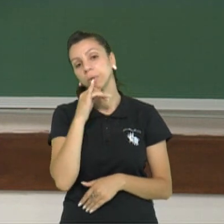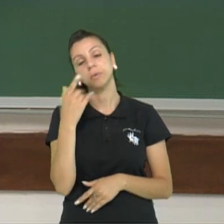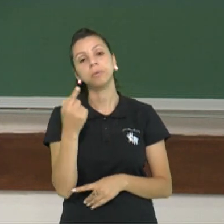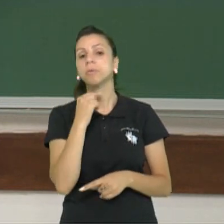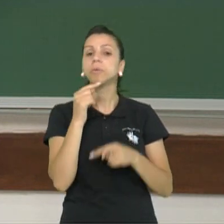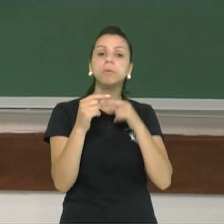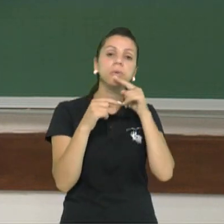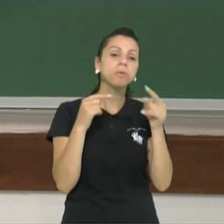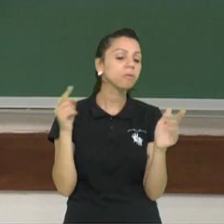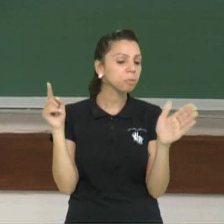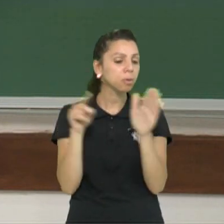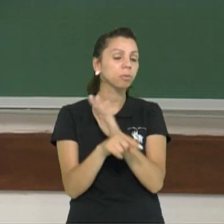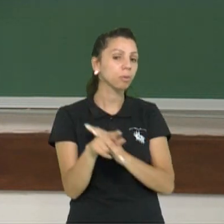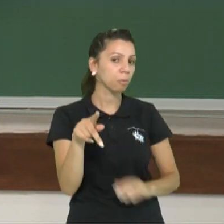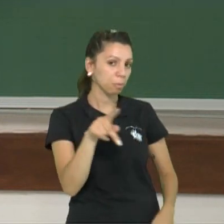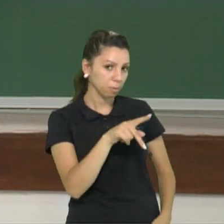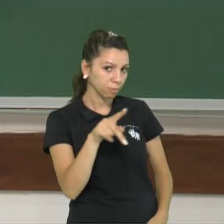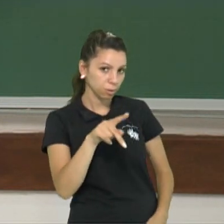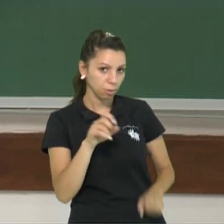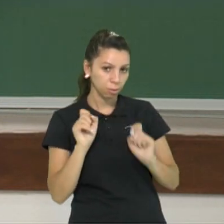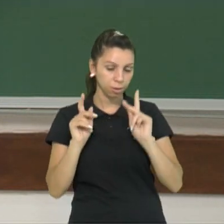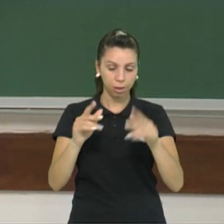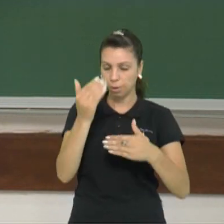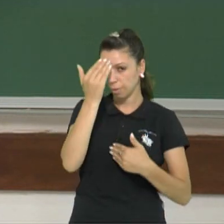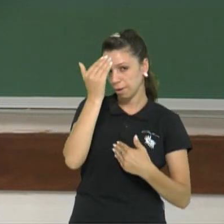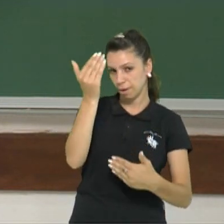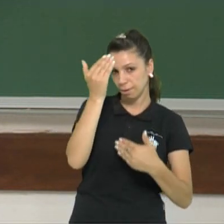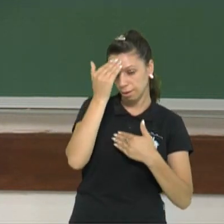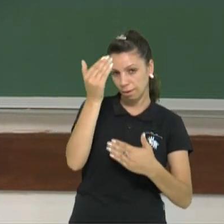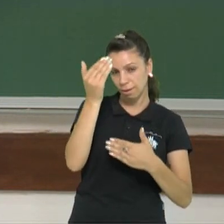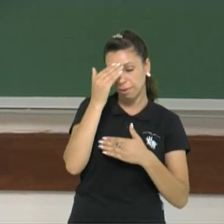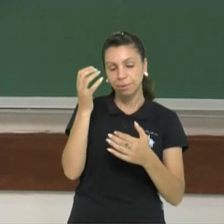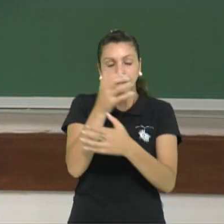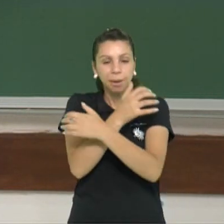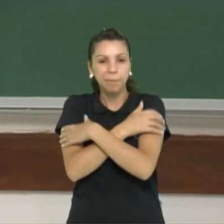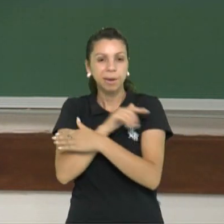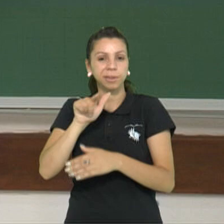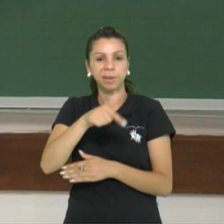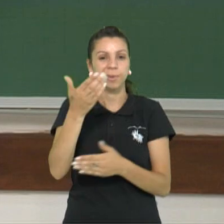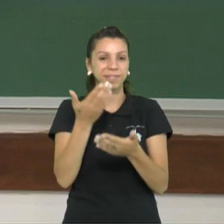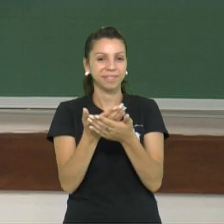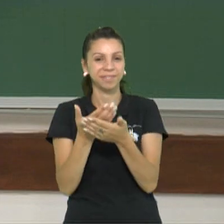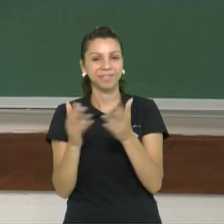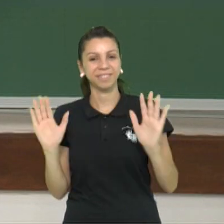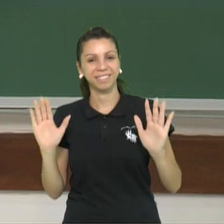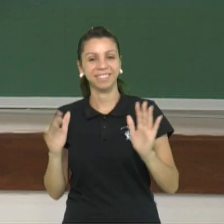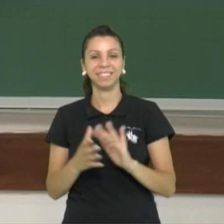também entre em contato com o seu professor. Agradeço mais uma vez, um abraço e até a próxima.